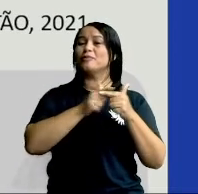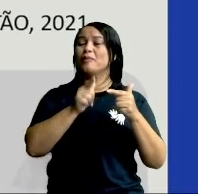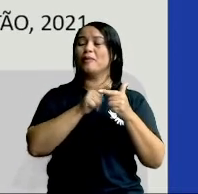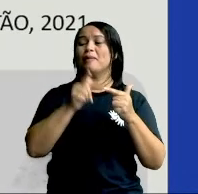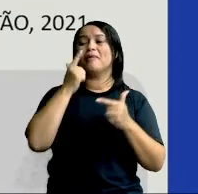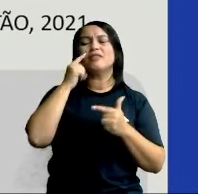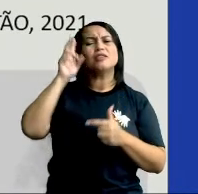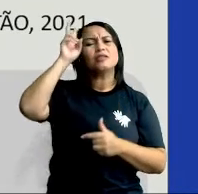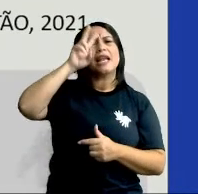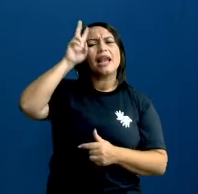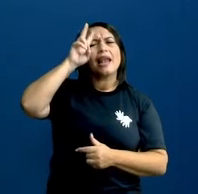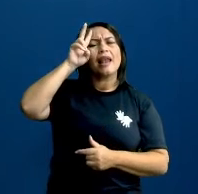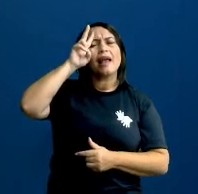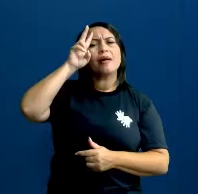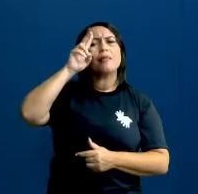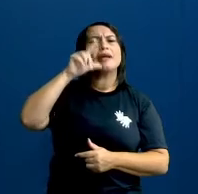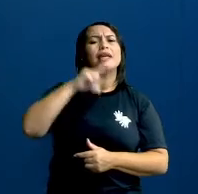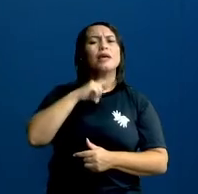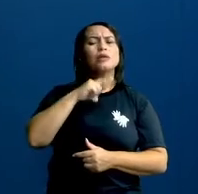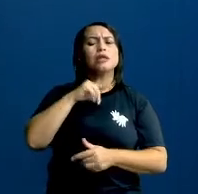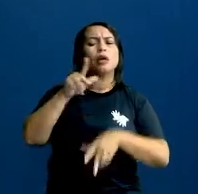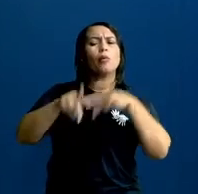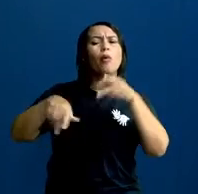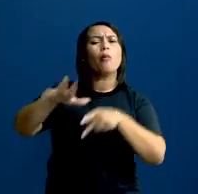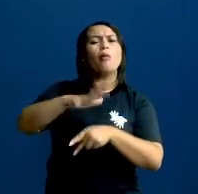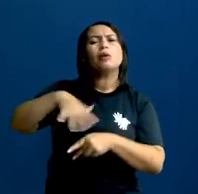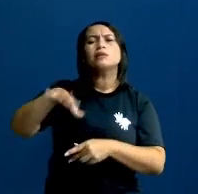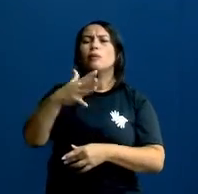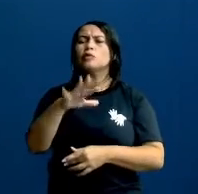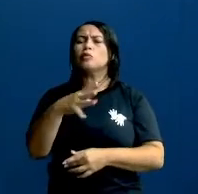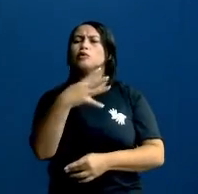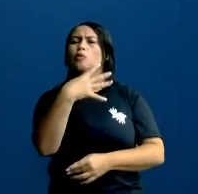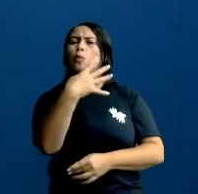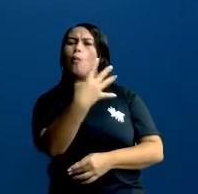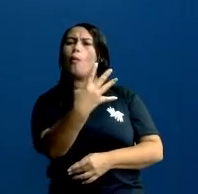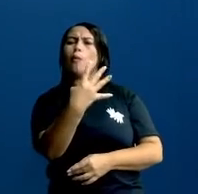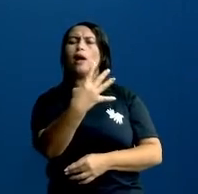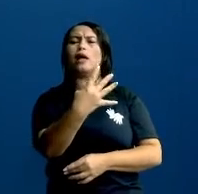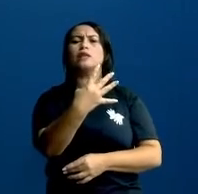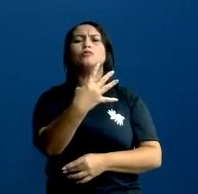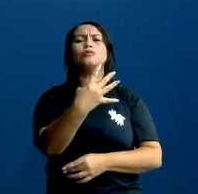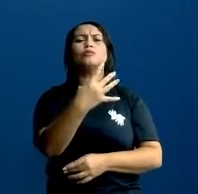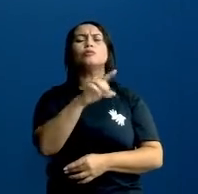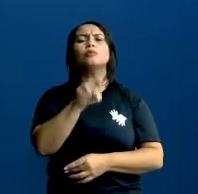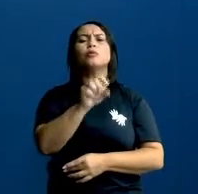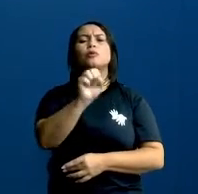problema. Lembra lá que eu tinha uma população estimada de